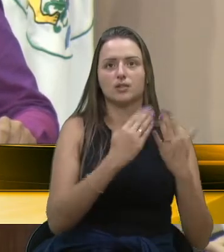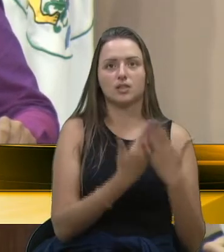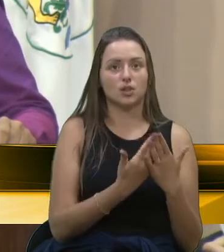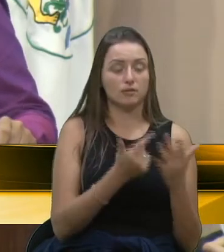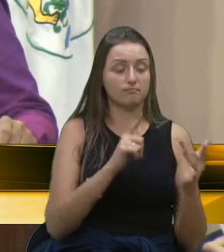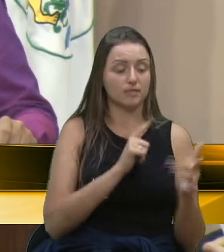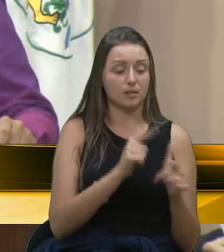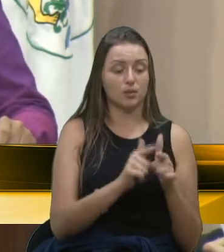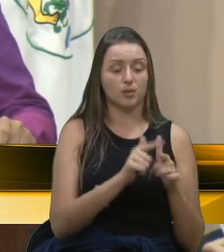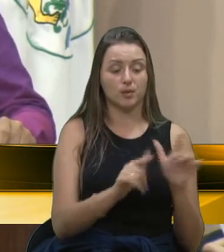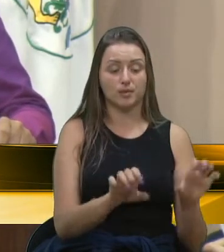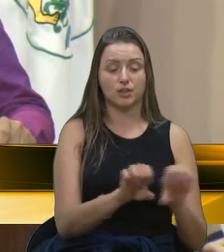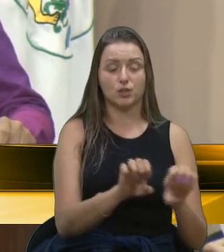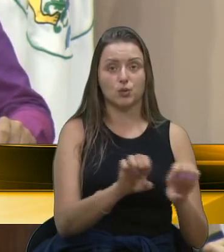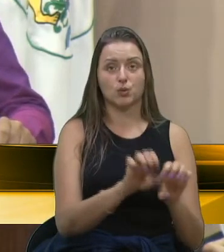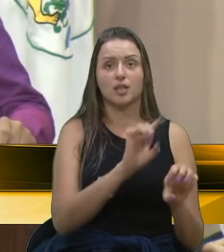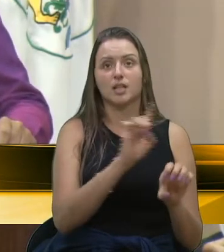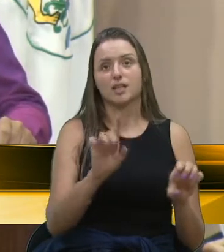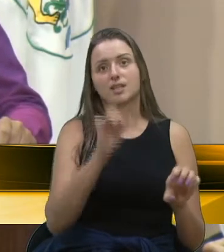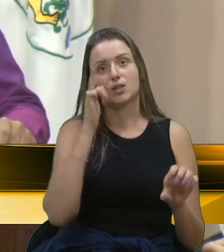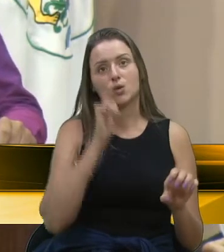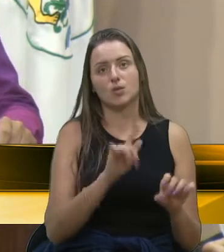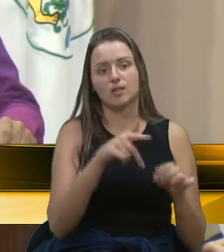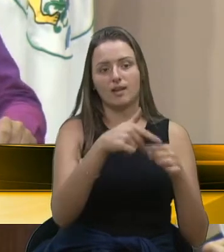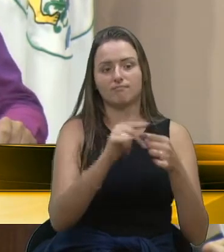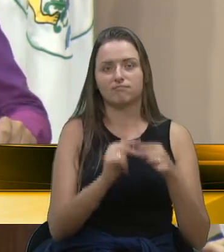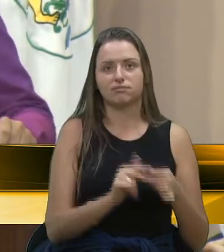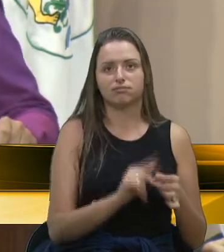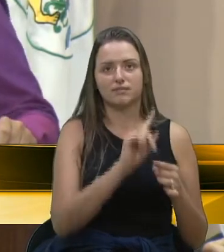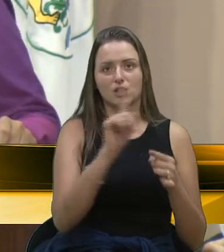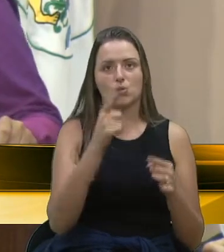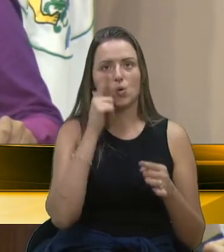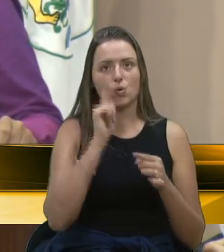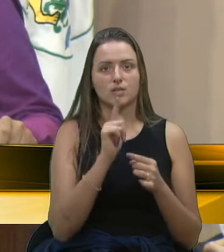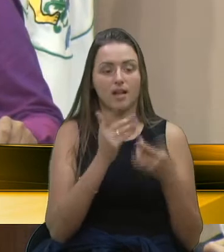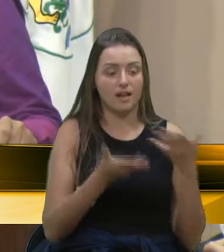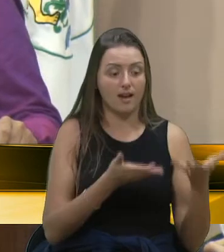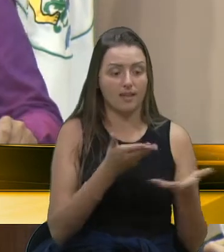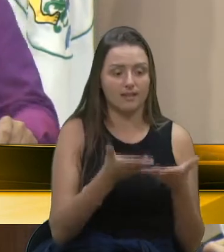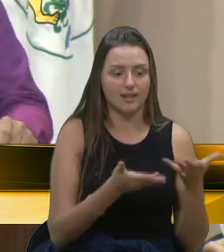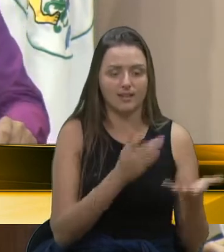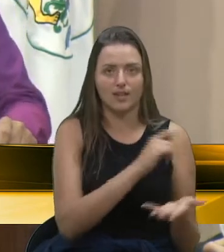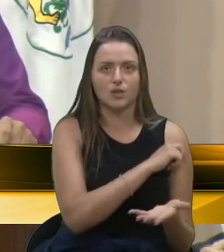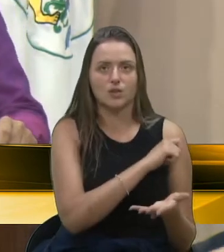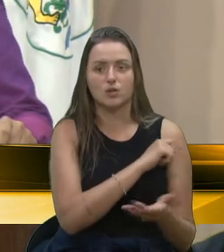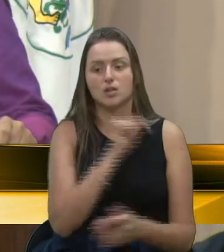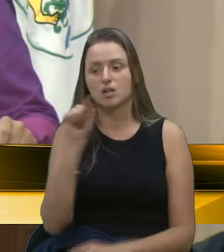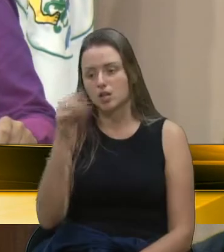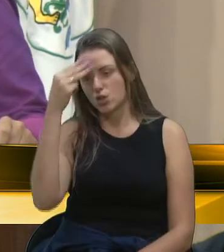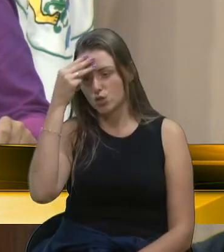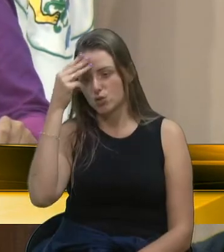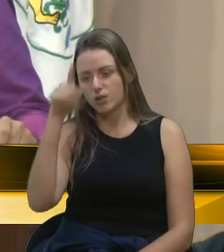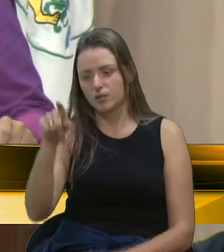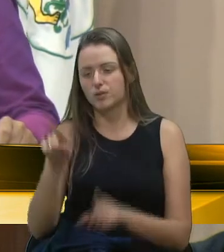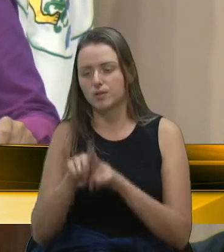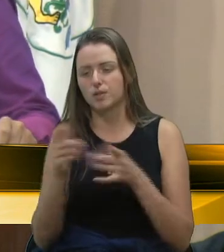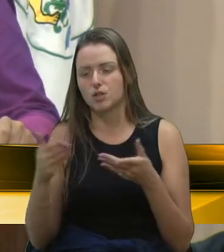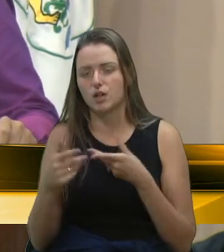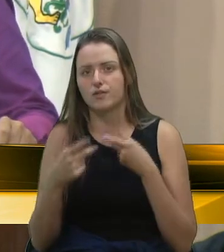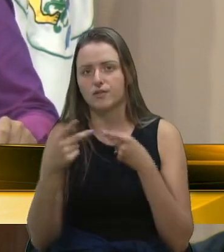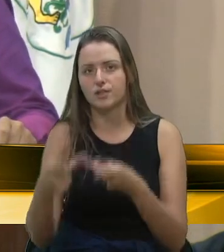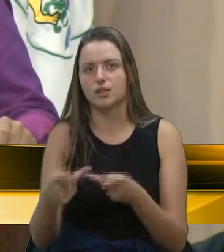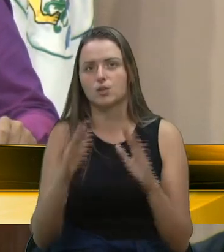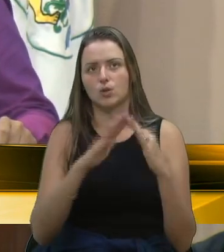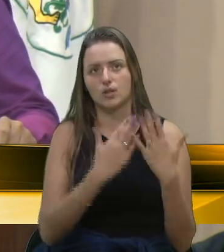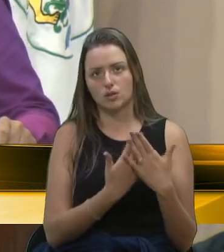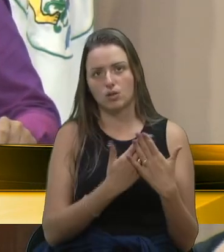estrutura e que não conseguem dar conta de atender a sala de aula, vereador Juliano. O senhor que também já visitou várias escolas e tem bem